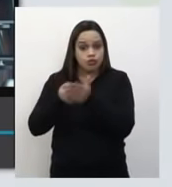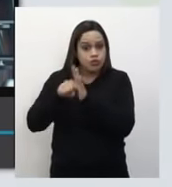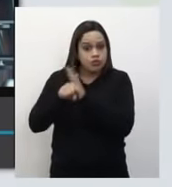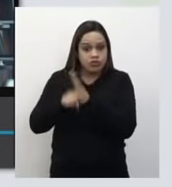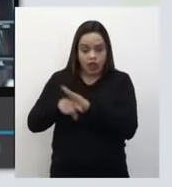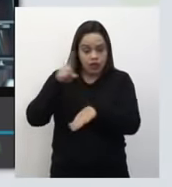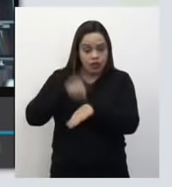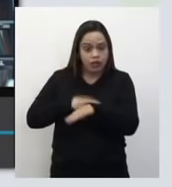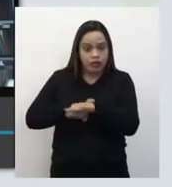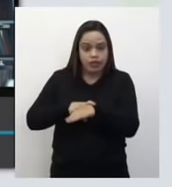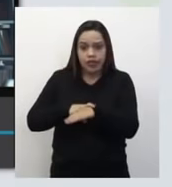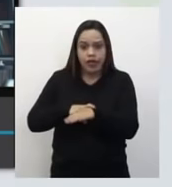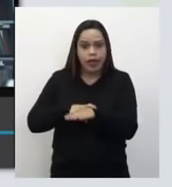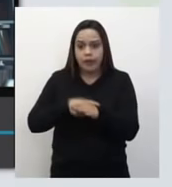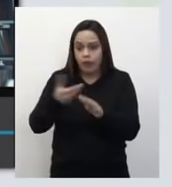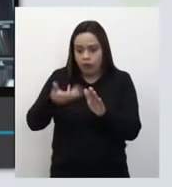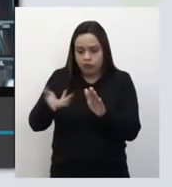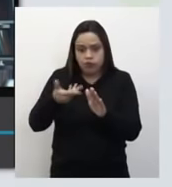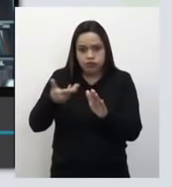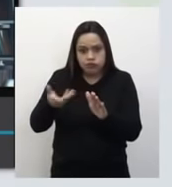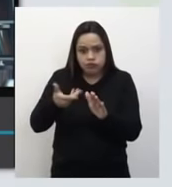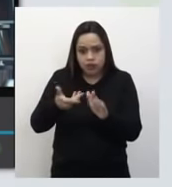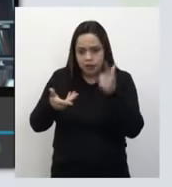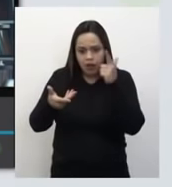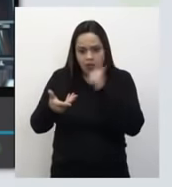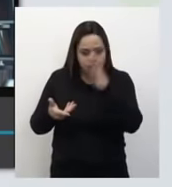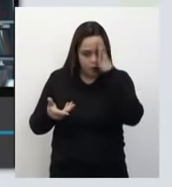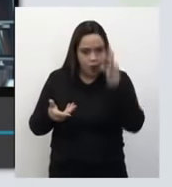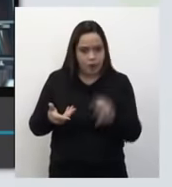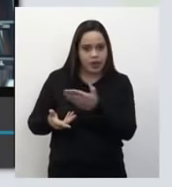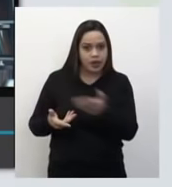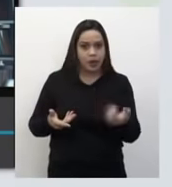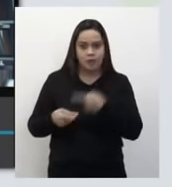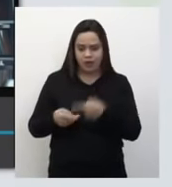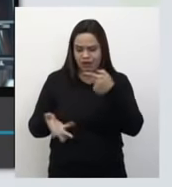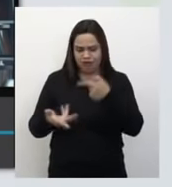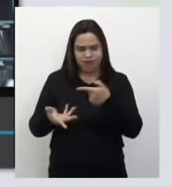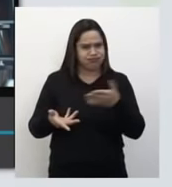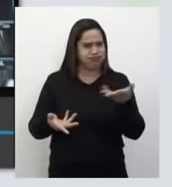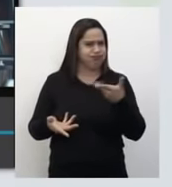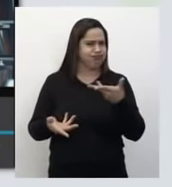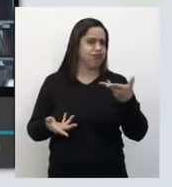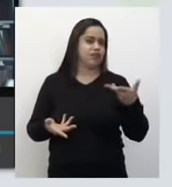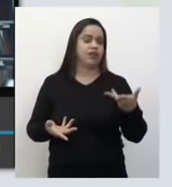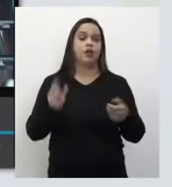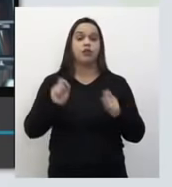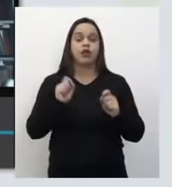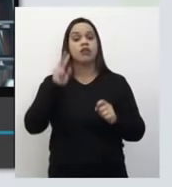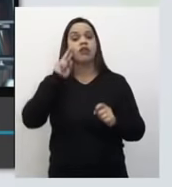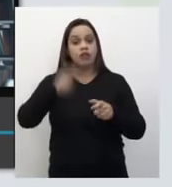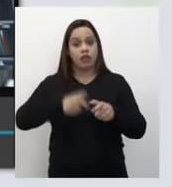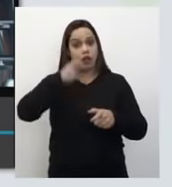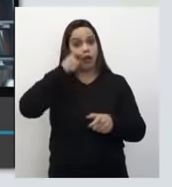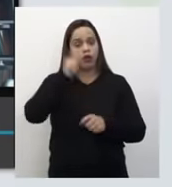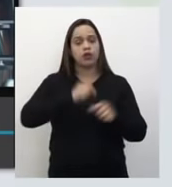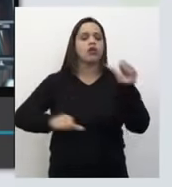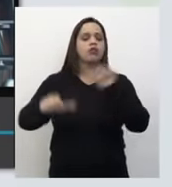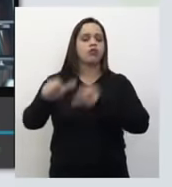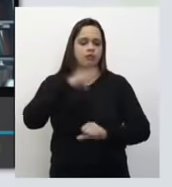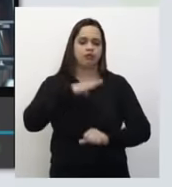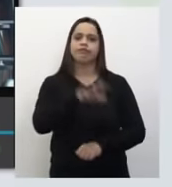hábil, com velocidade suficiente para entender o que está se passando. Então, coisas que a gente tem observado e tem transformado a cidade,